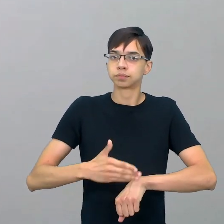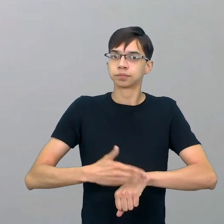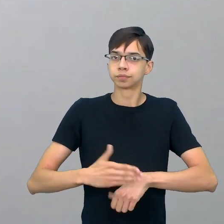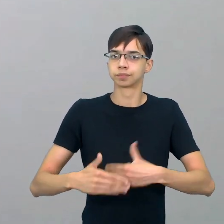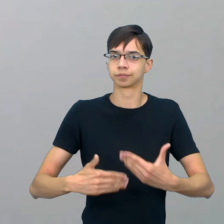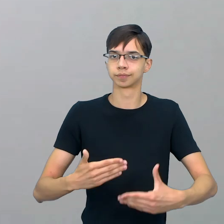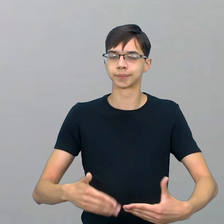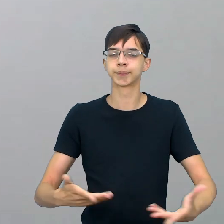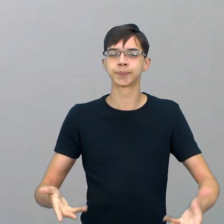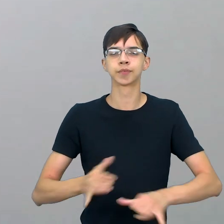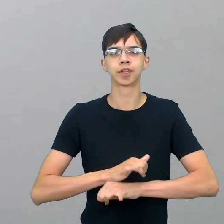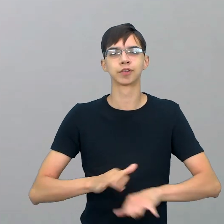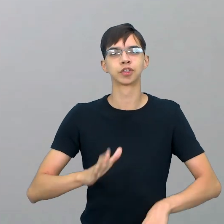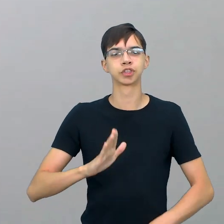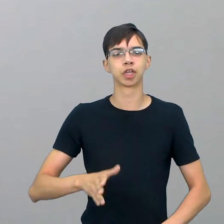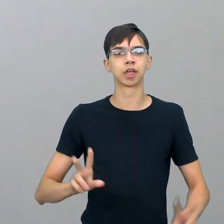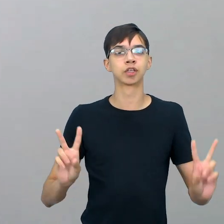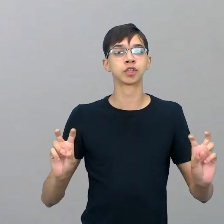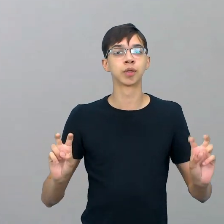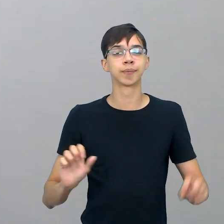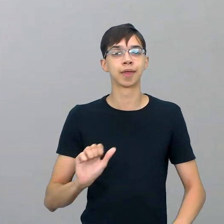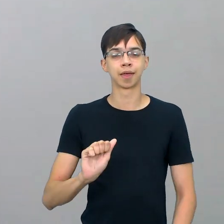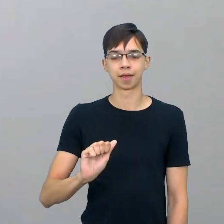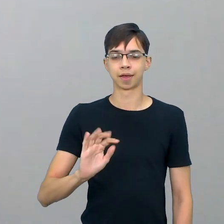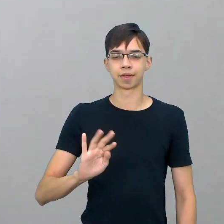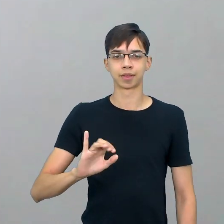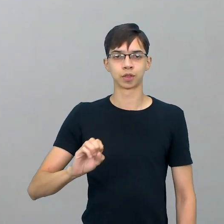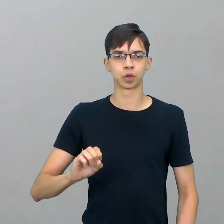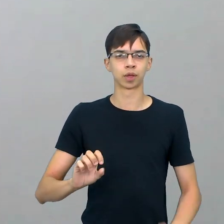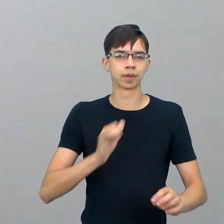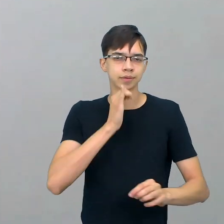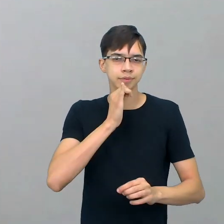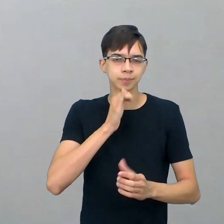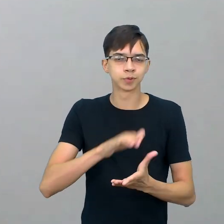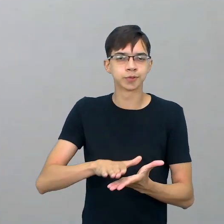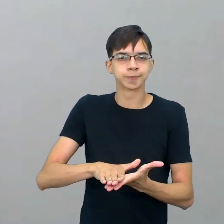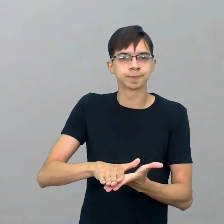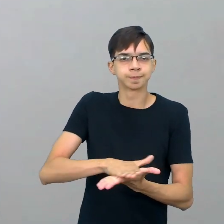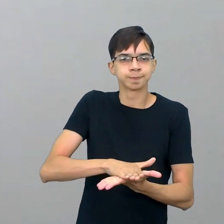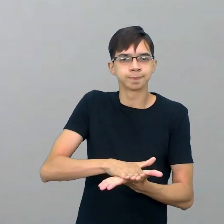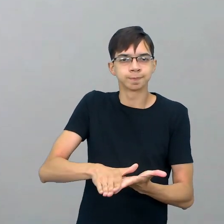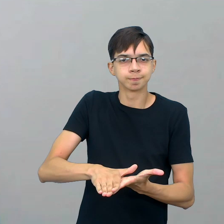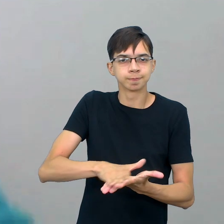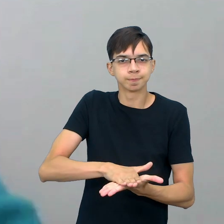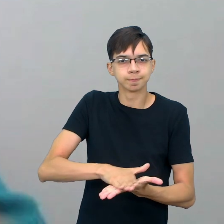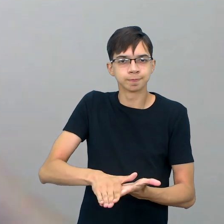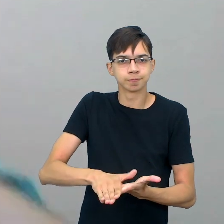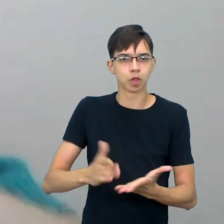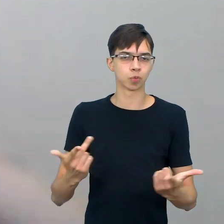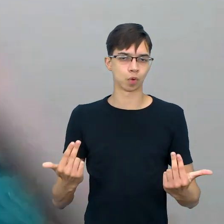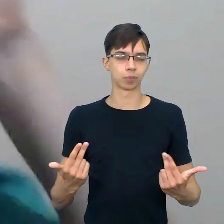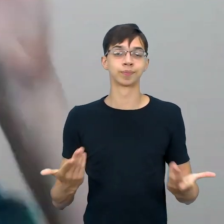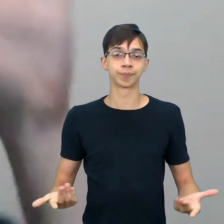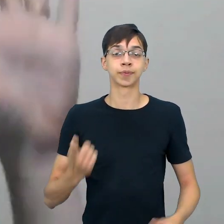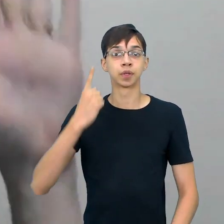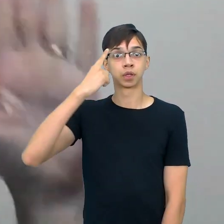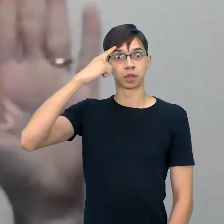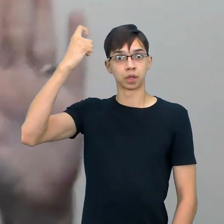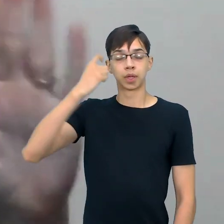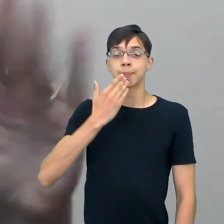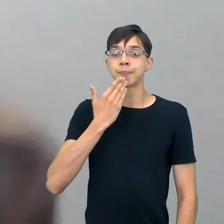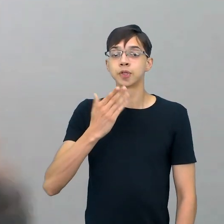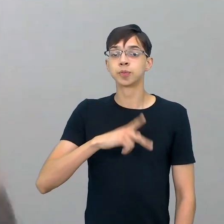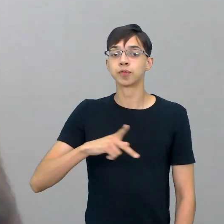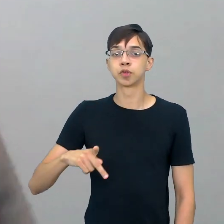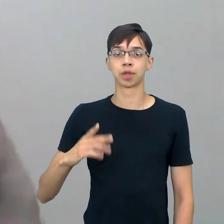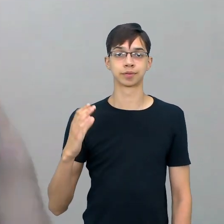pouquinho sobre alguns experimentos de atrito, aí veio a ideia de partir desde o professor lá de Ciências